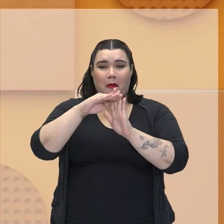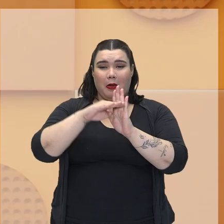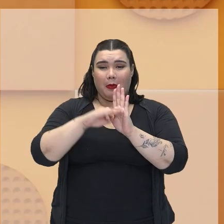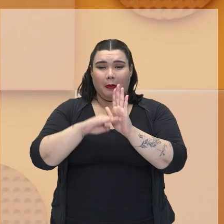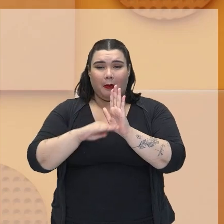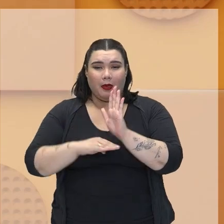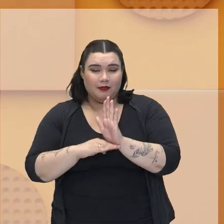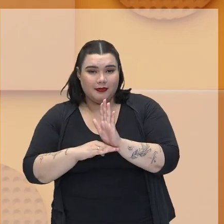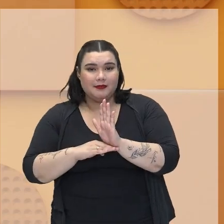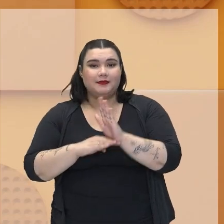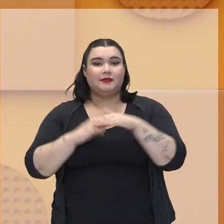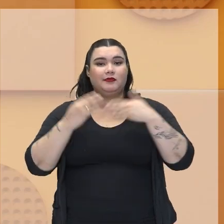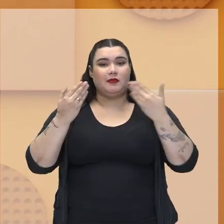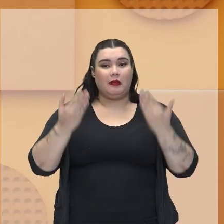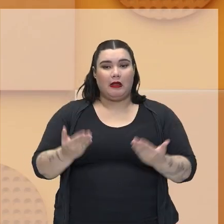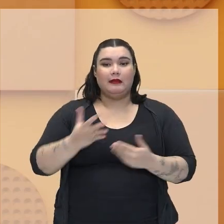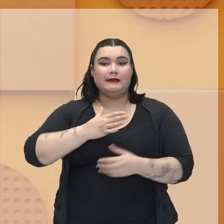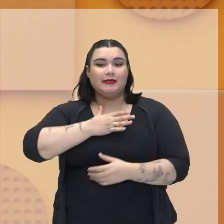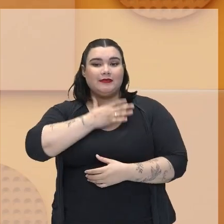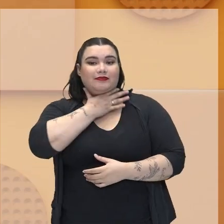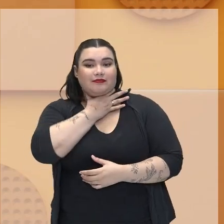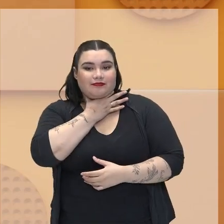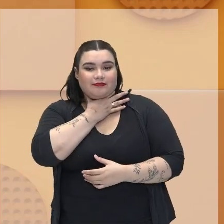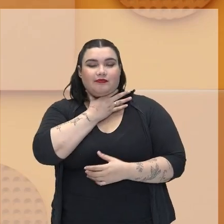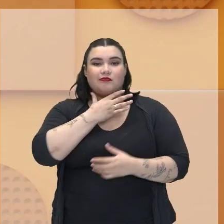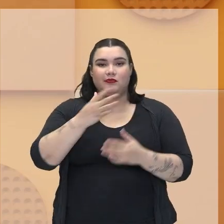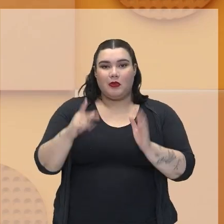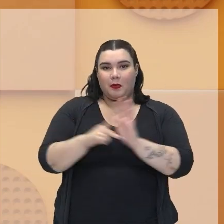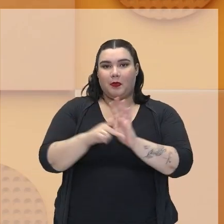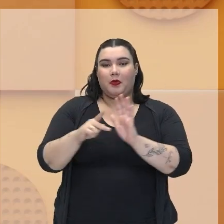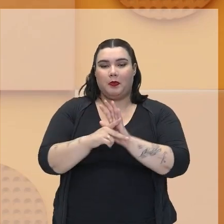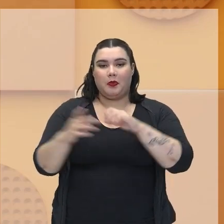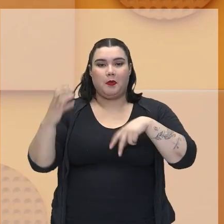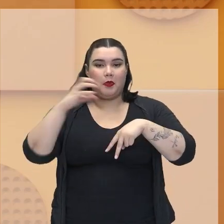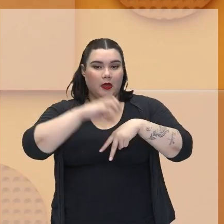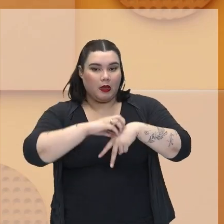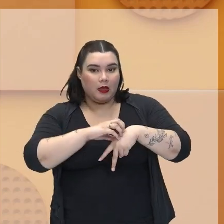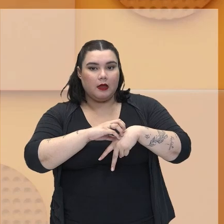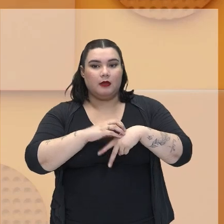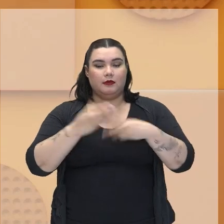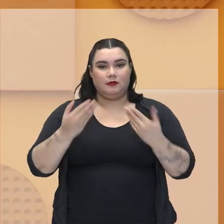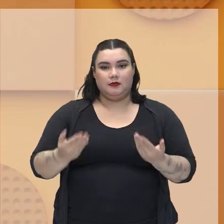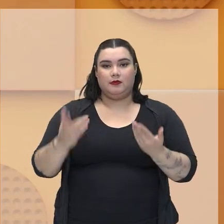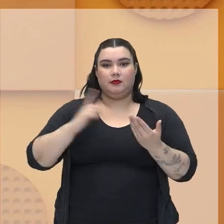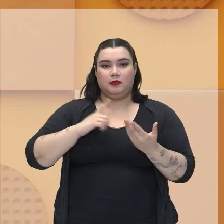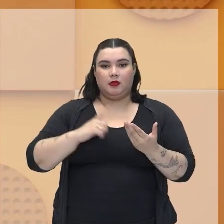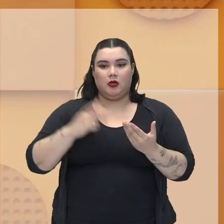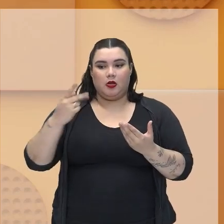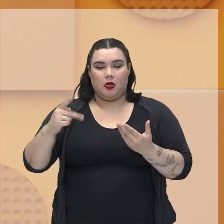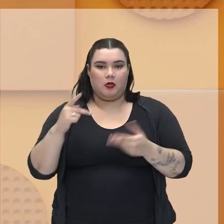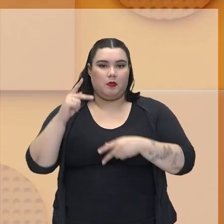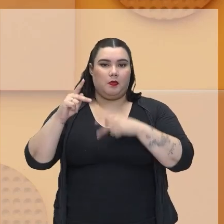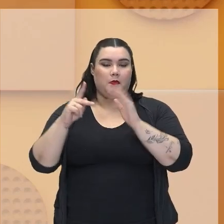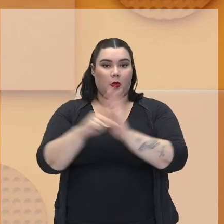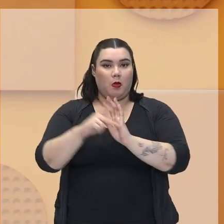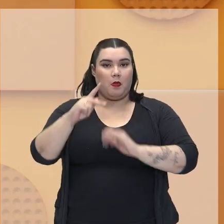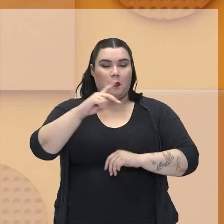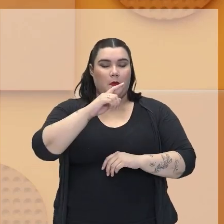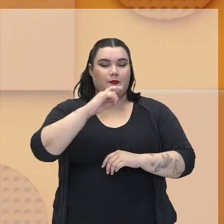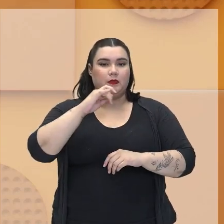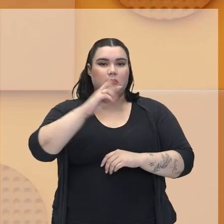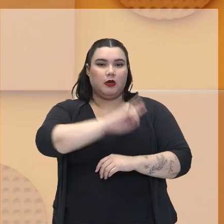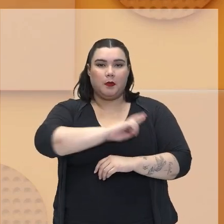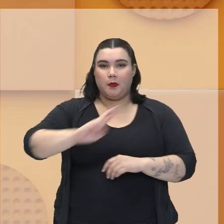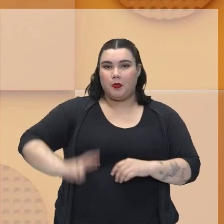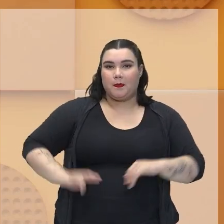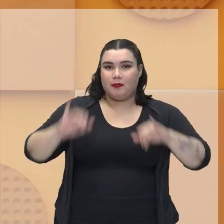fundamentais ali para a própria crise da monarquia, que viria a ser culminada ali com a própria proclamação da República, e também